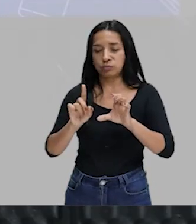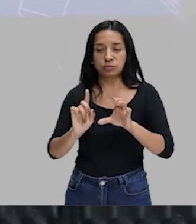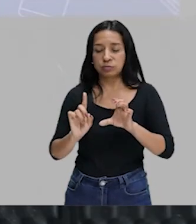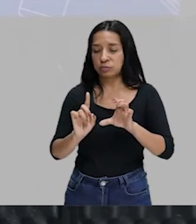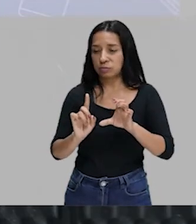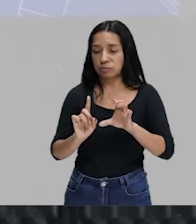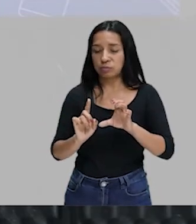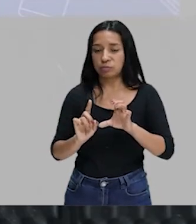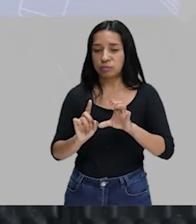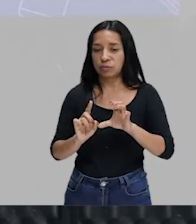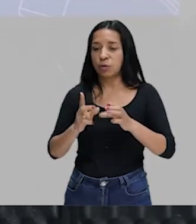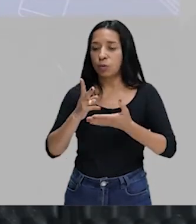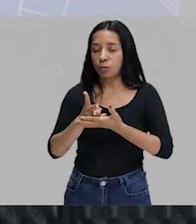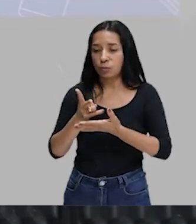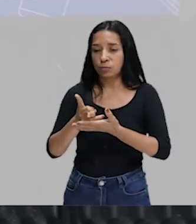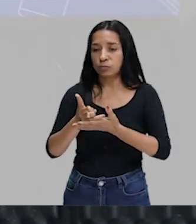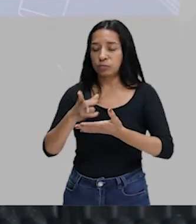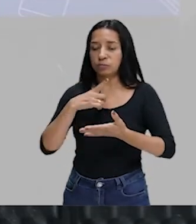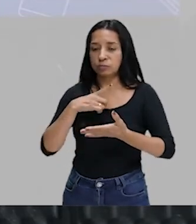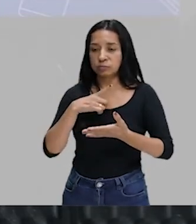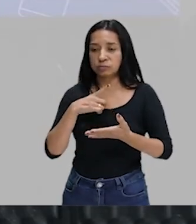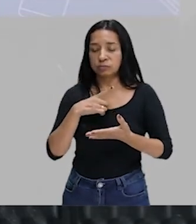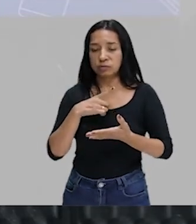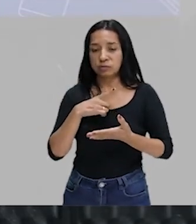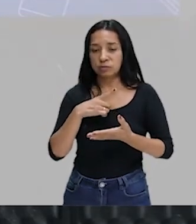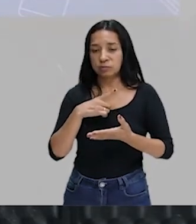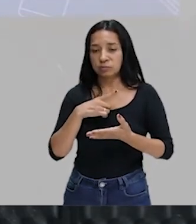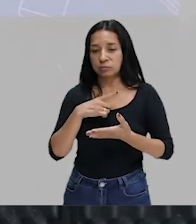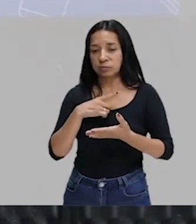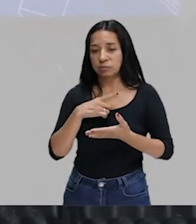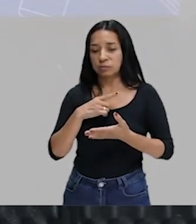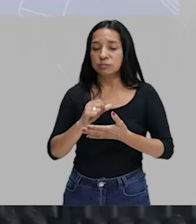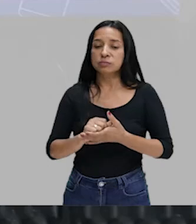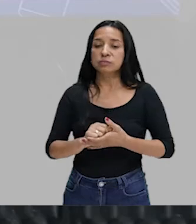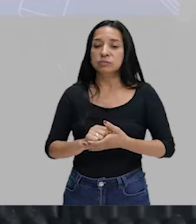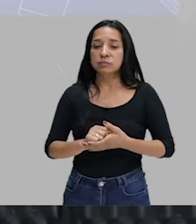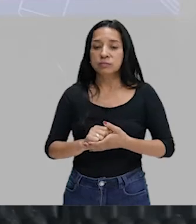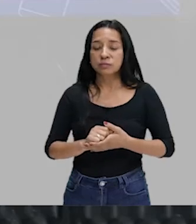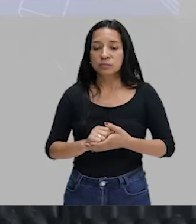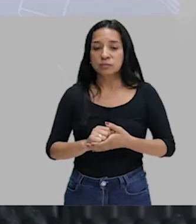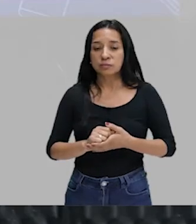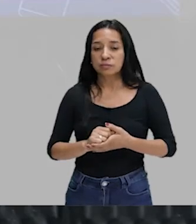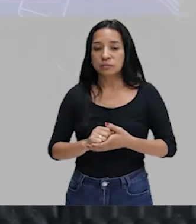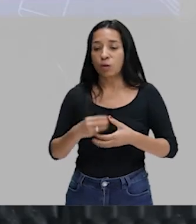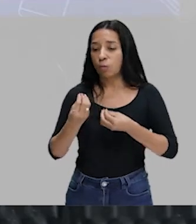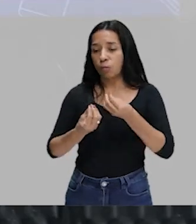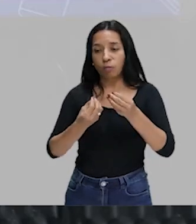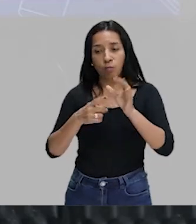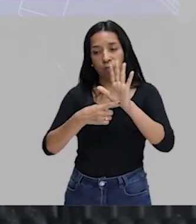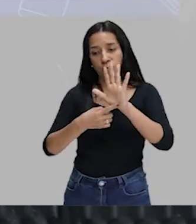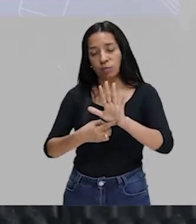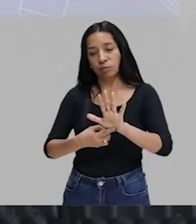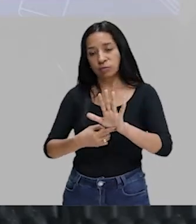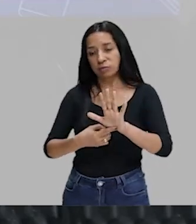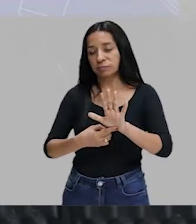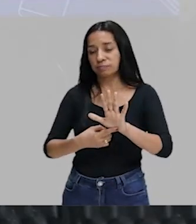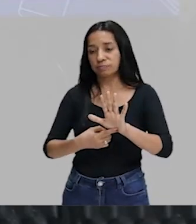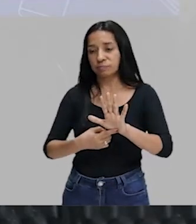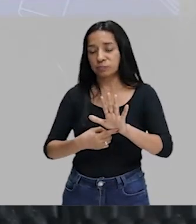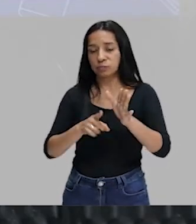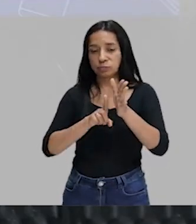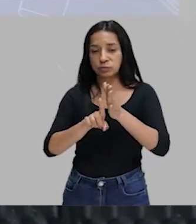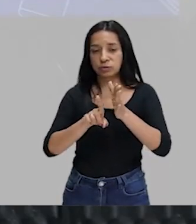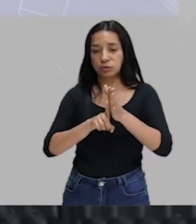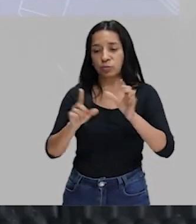certo? Ele vai continuar tendo aí, né, um supermassivo, como ele fala na questão, né? Vai ser supermassivo de um núcleo